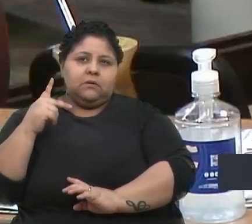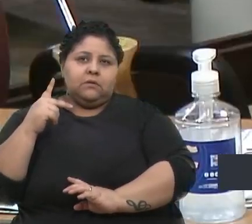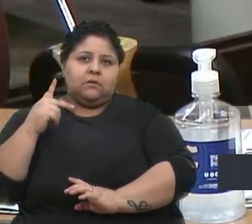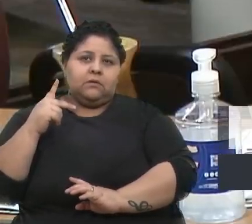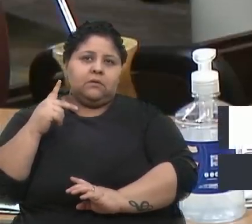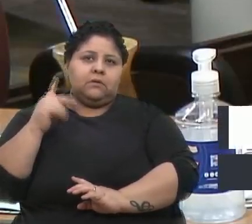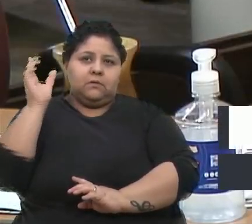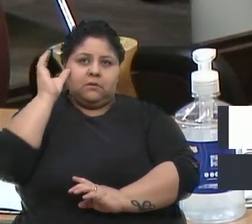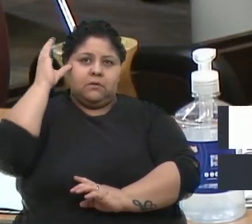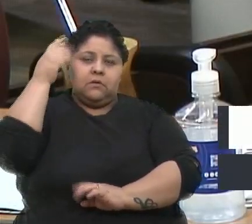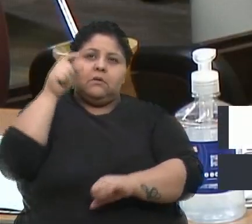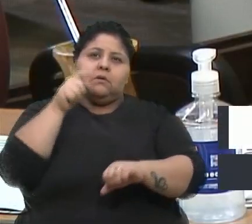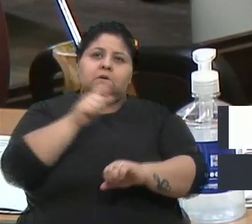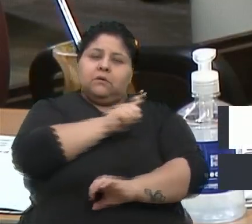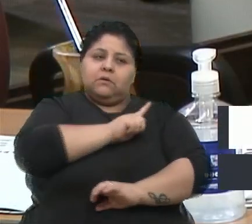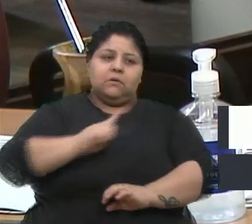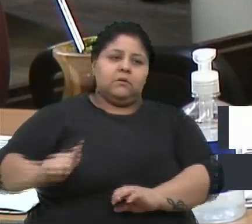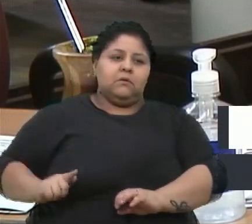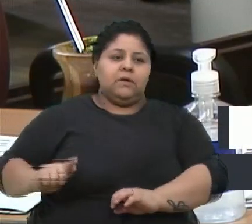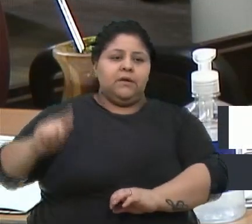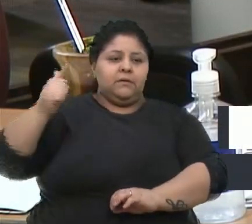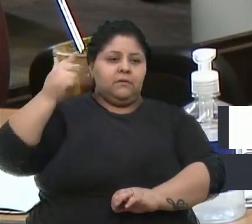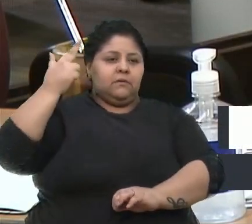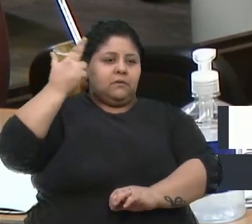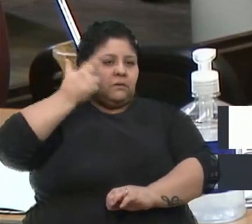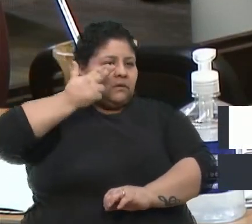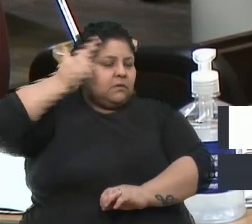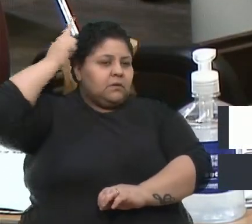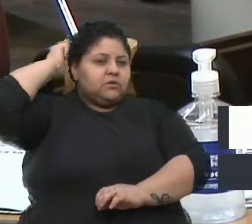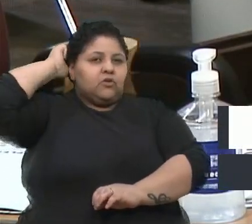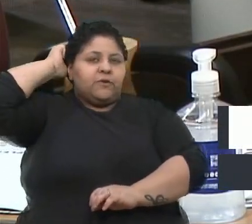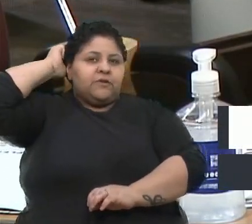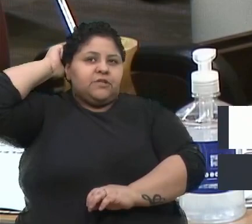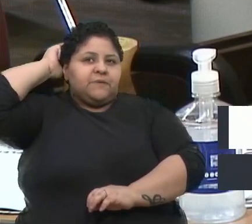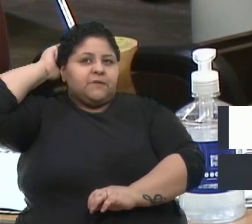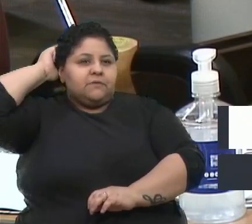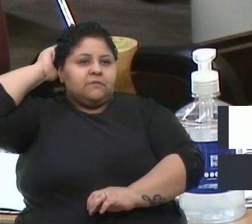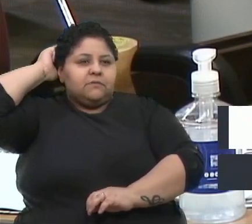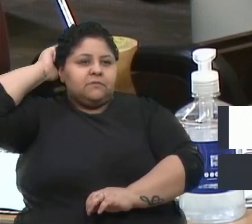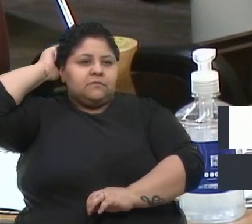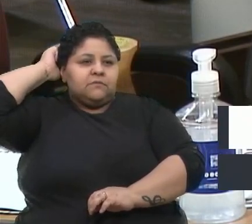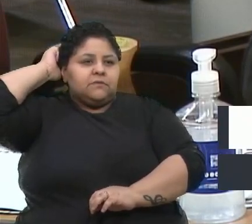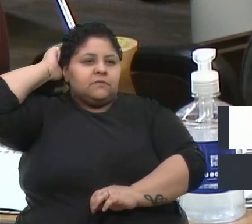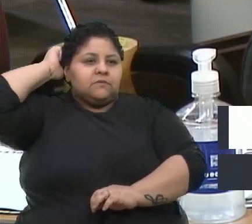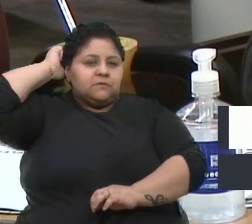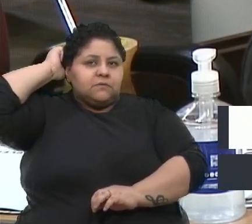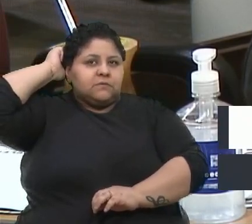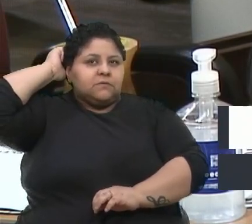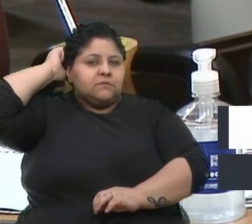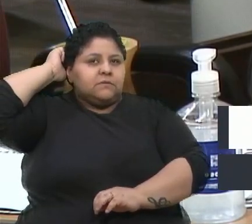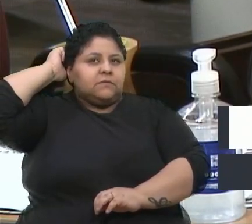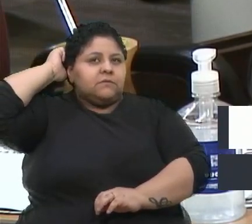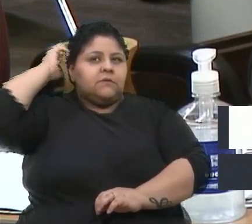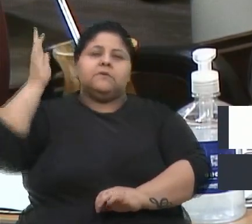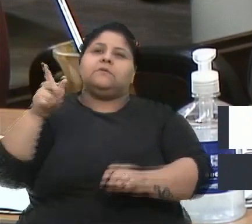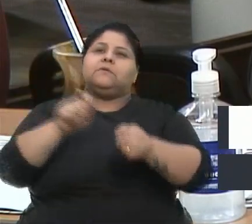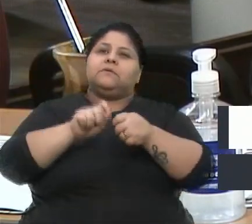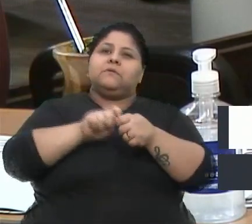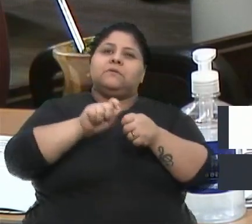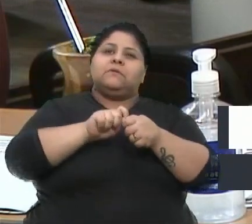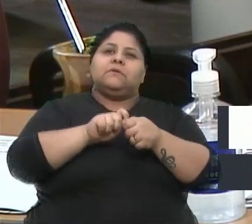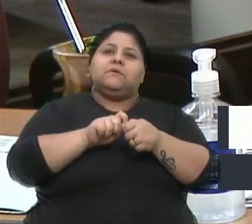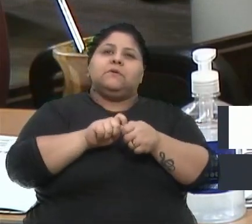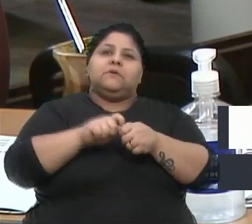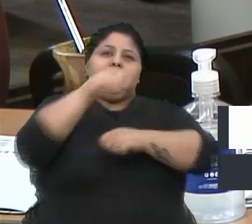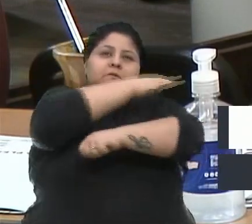o governo Cassina assumiu, aquele campo lá, que o senhor é muito do esporte, eu também, mas o senhor está bem na frente, da linha